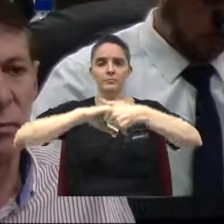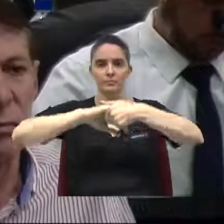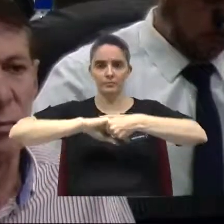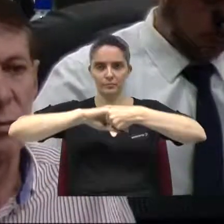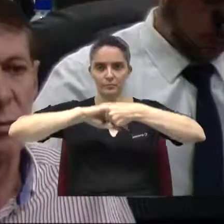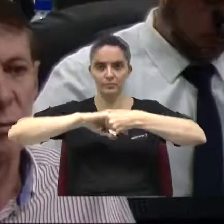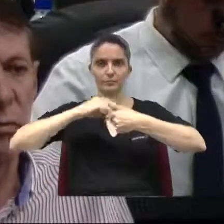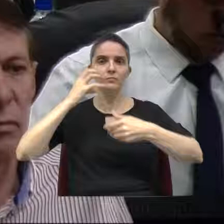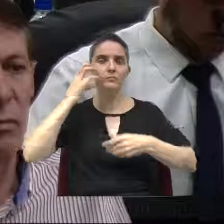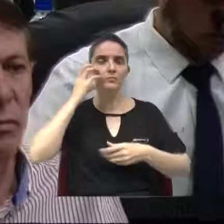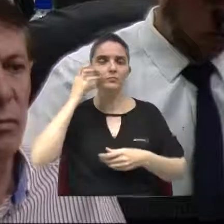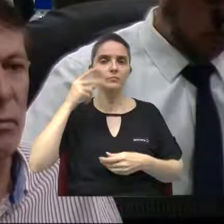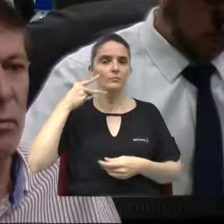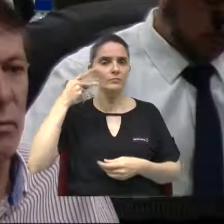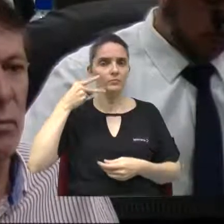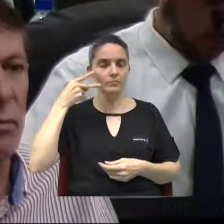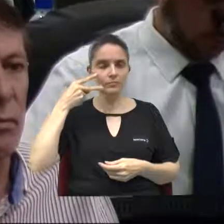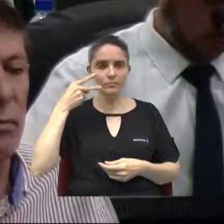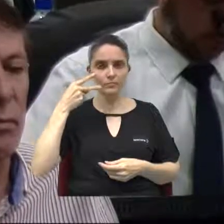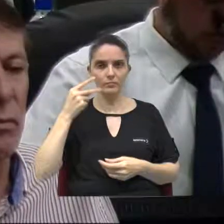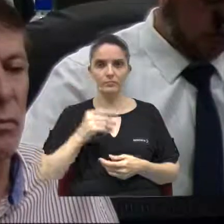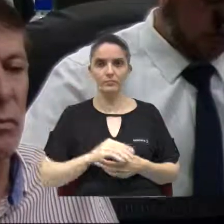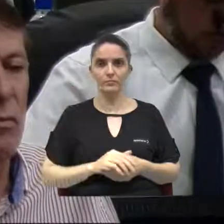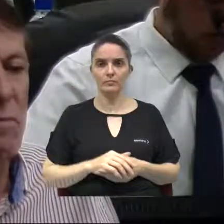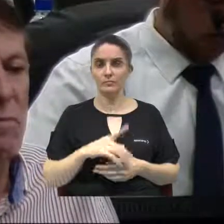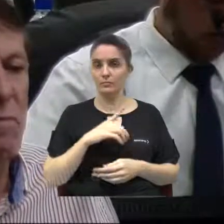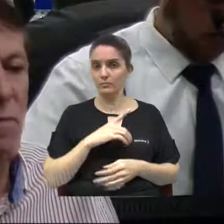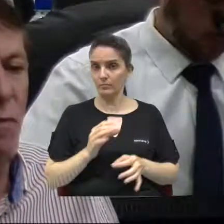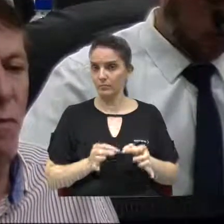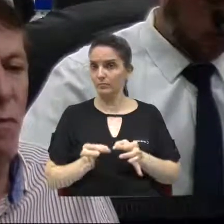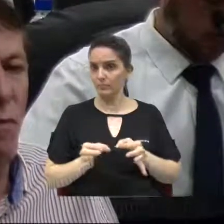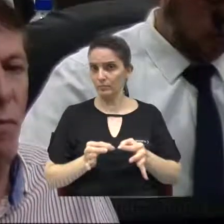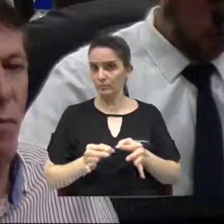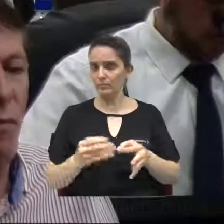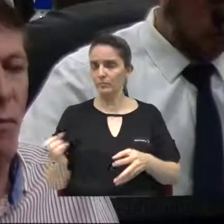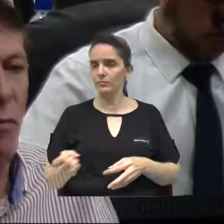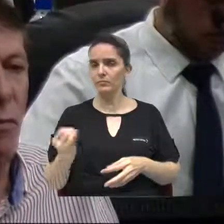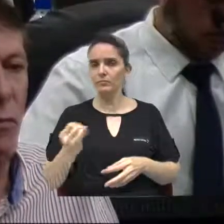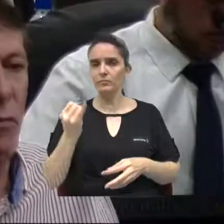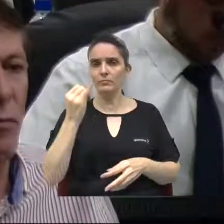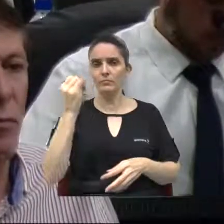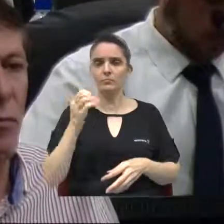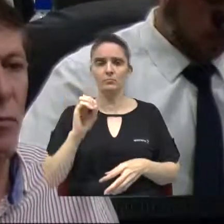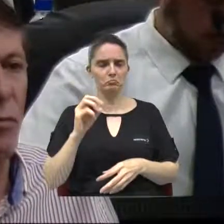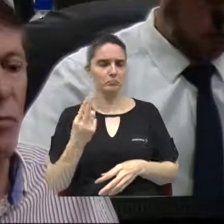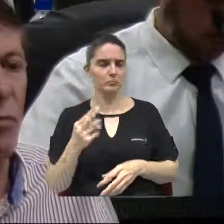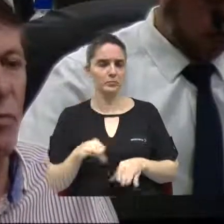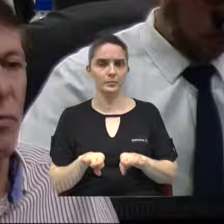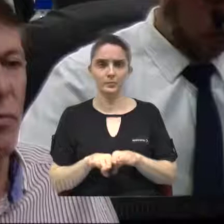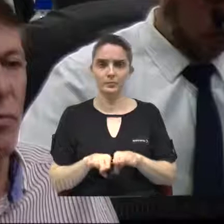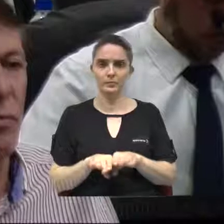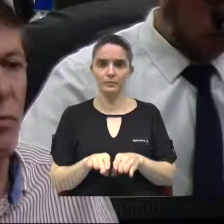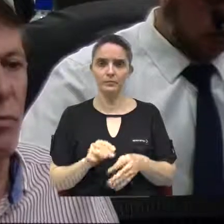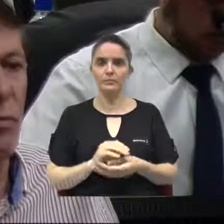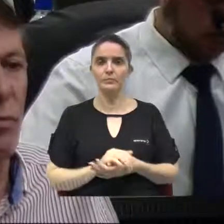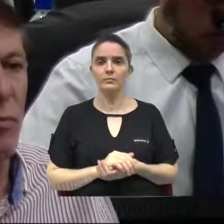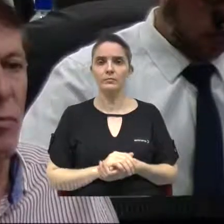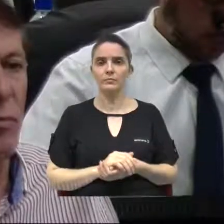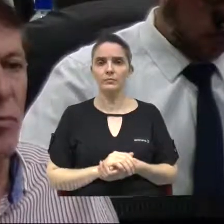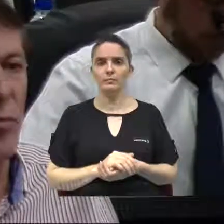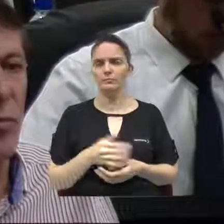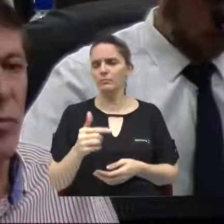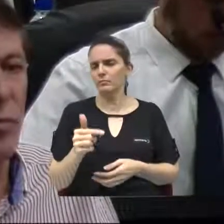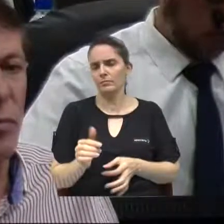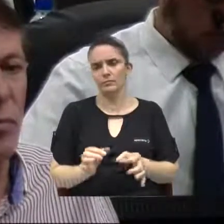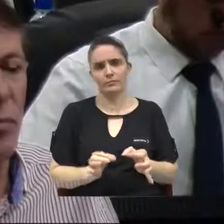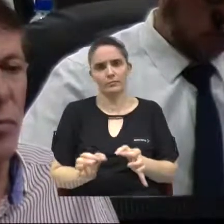Todo vereador que tem um projeto de grande relevância, ou até mesmo, eu acredito que não tenha projeto de